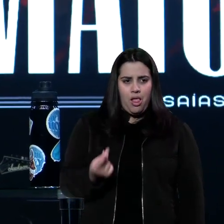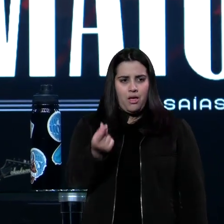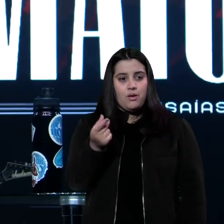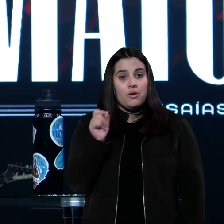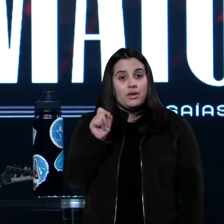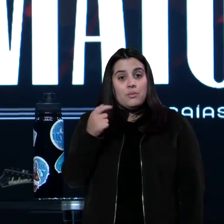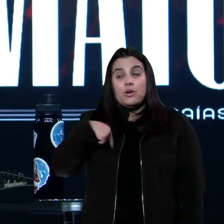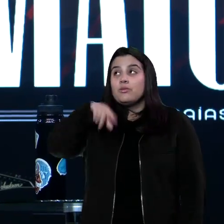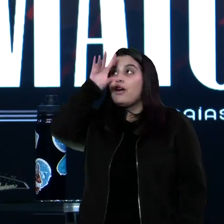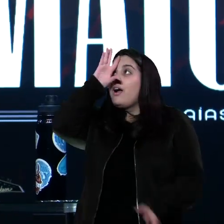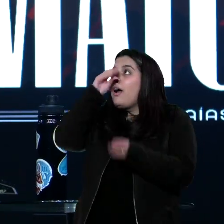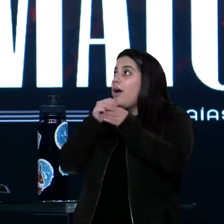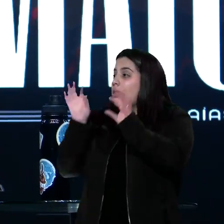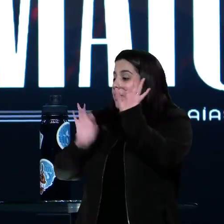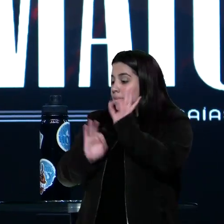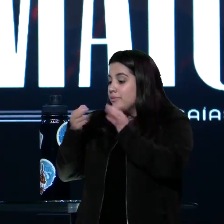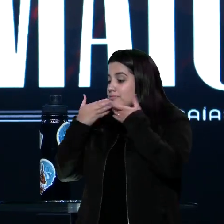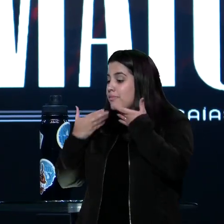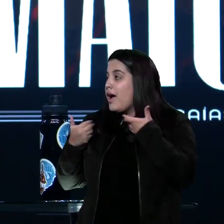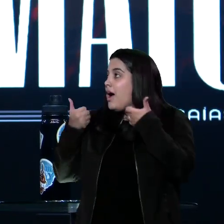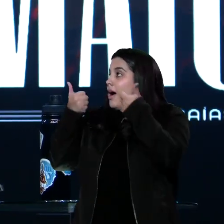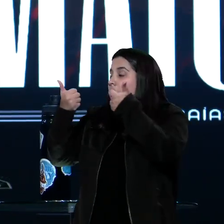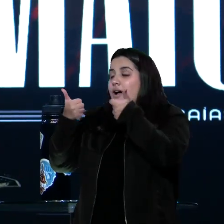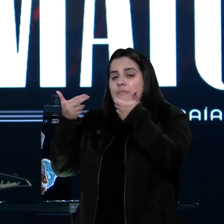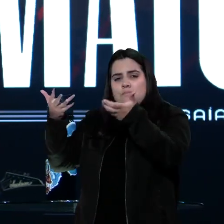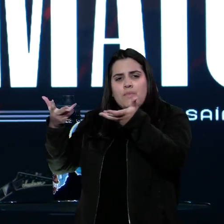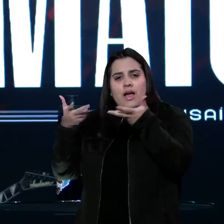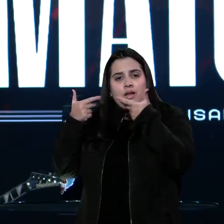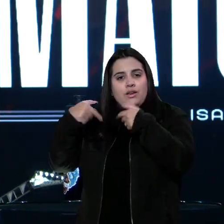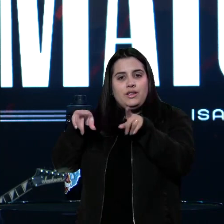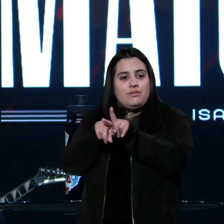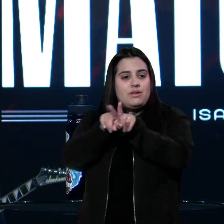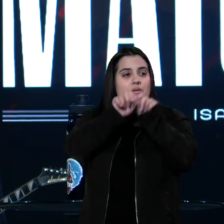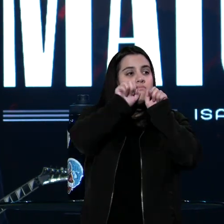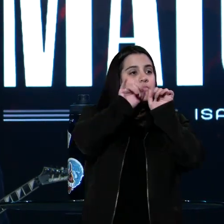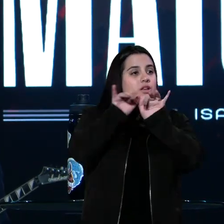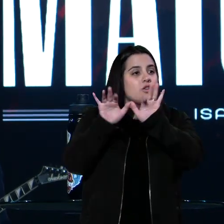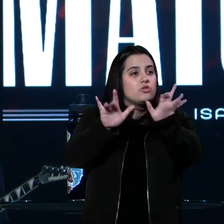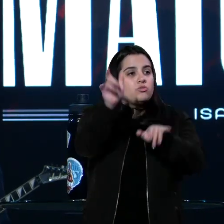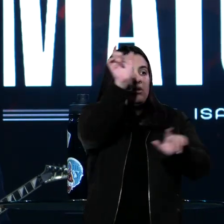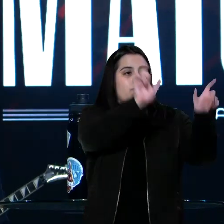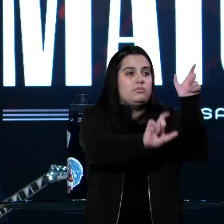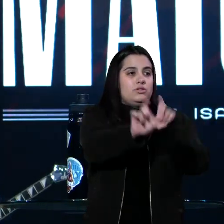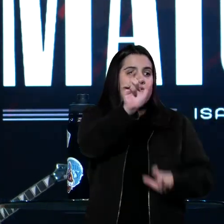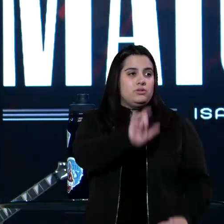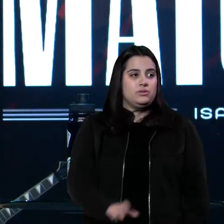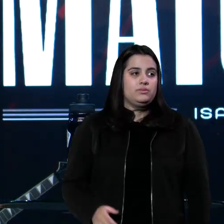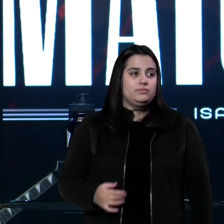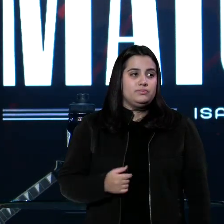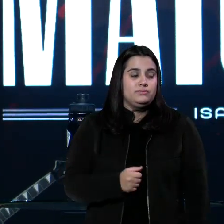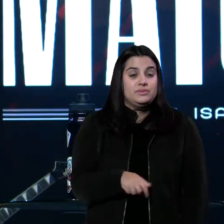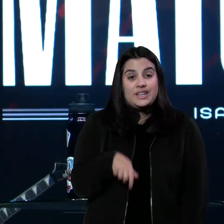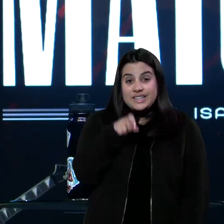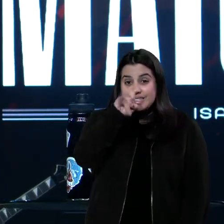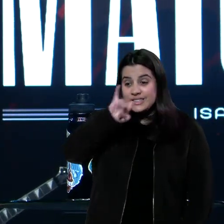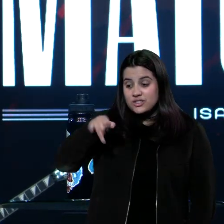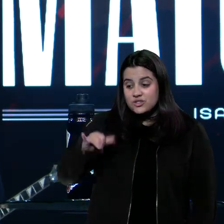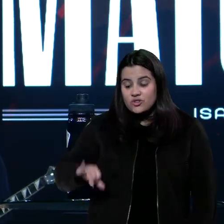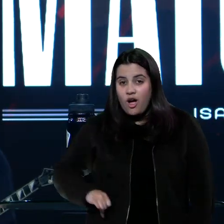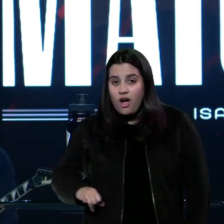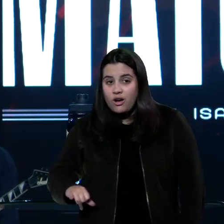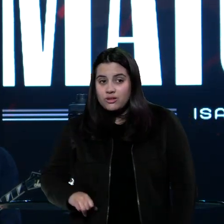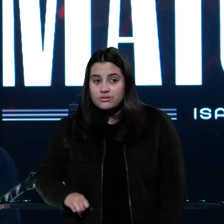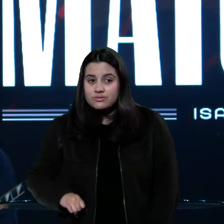os planos maravilhosos dele, e ser bênção na vida de outras pessoas. Se Jó